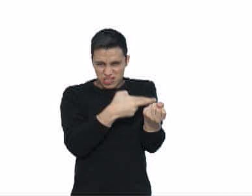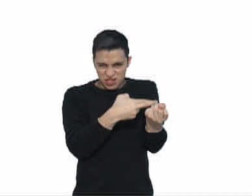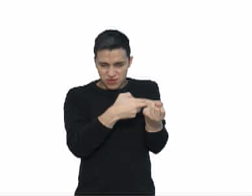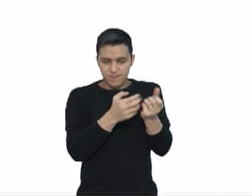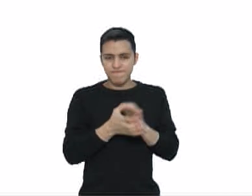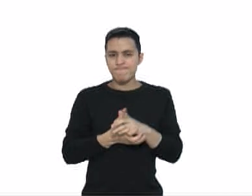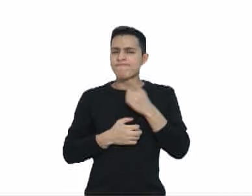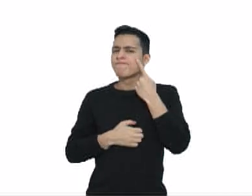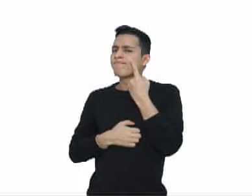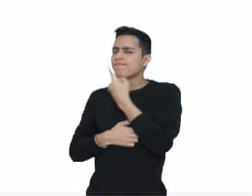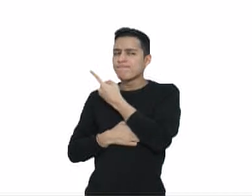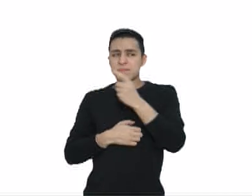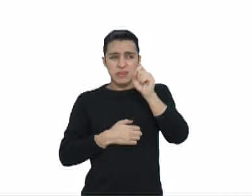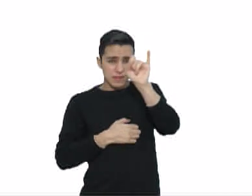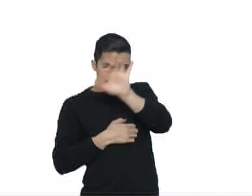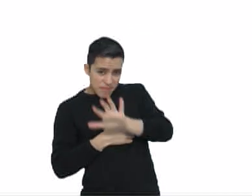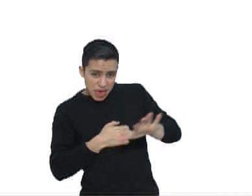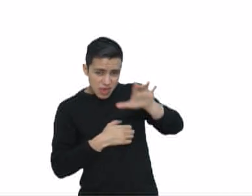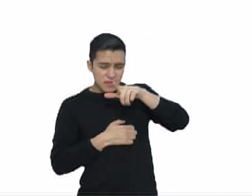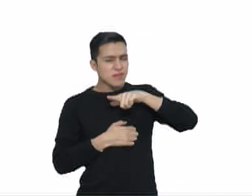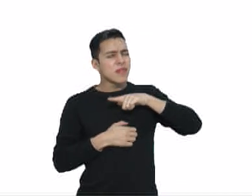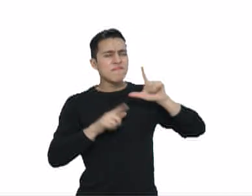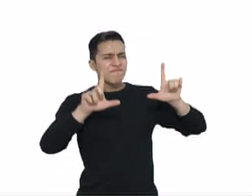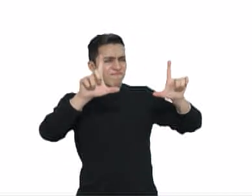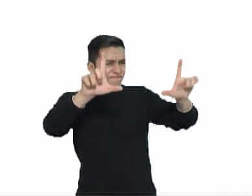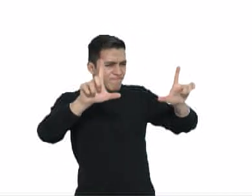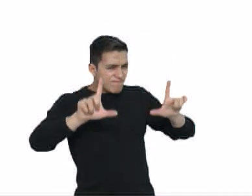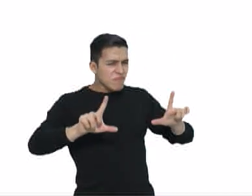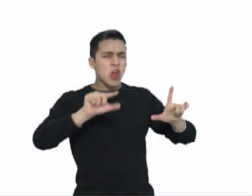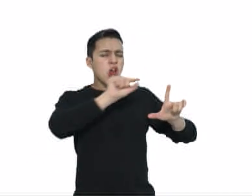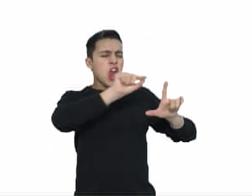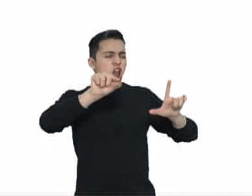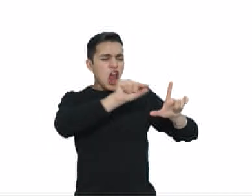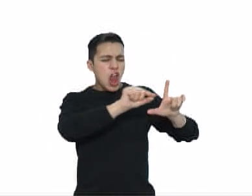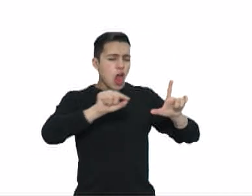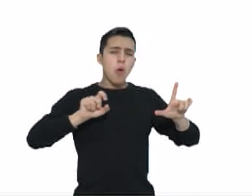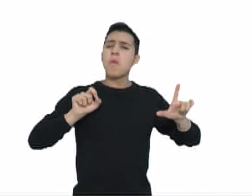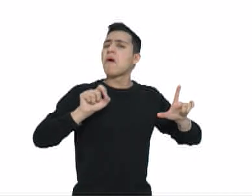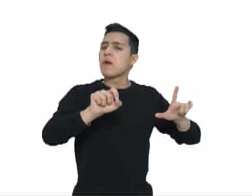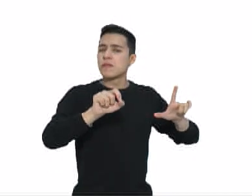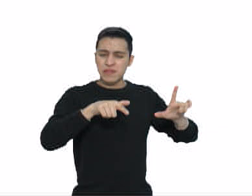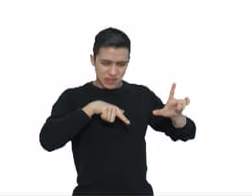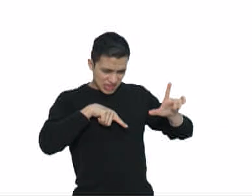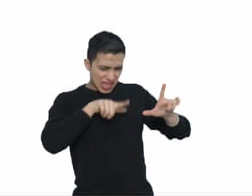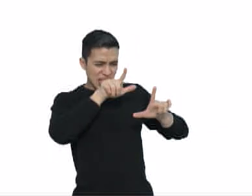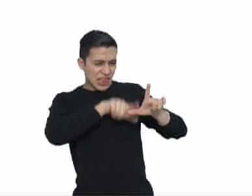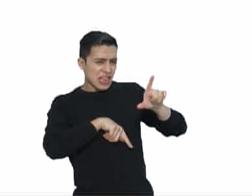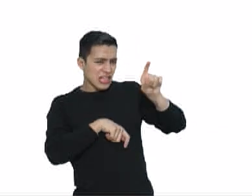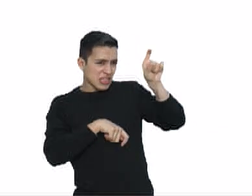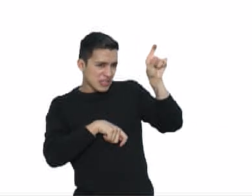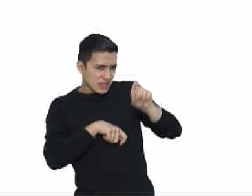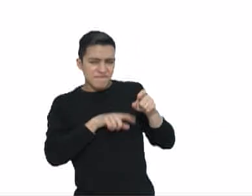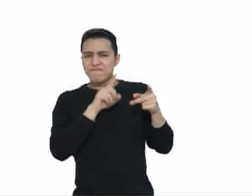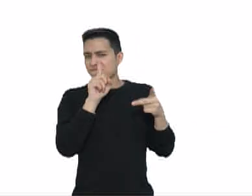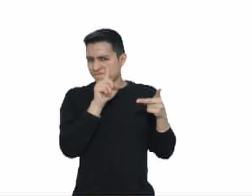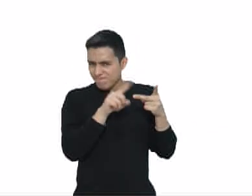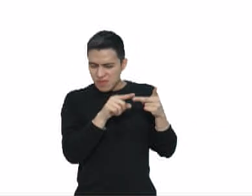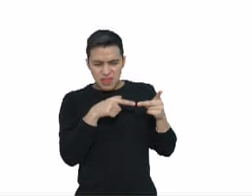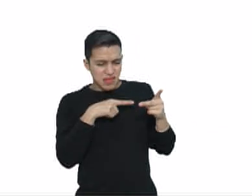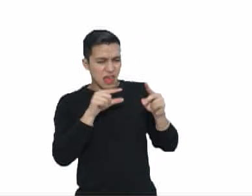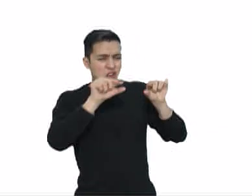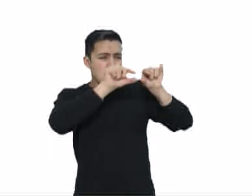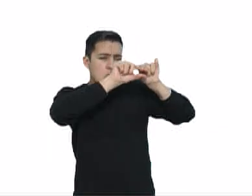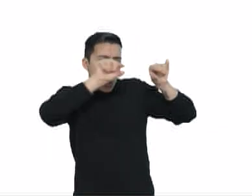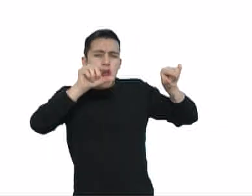essa imagem que vocês têm do lado esquerdo de vocês tem letra X, tem alguns